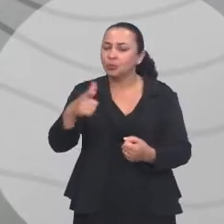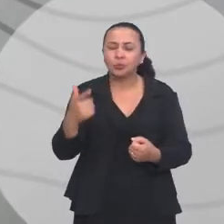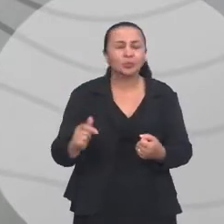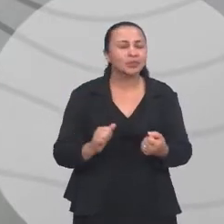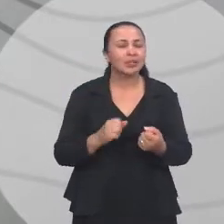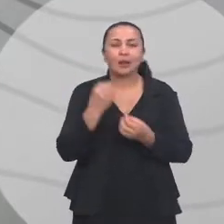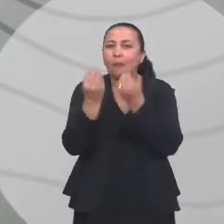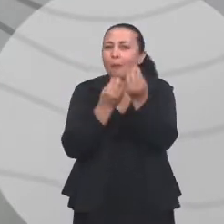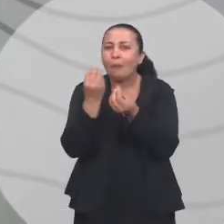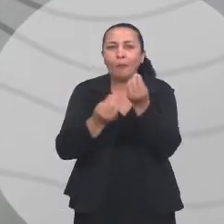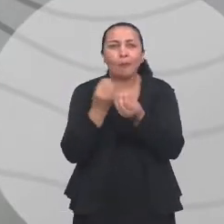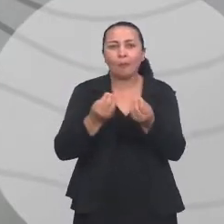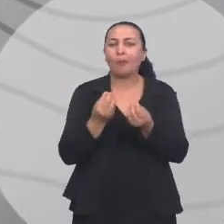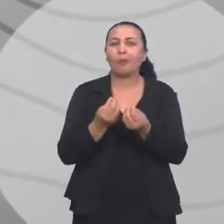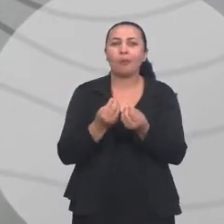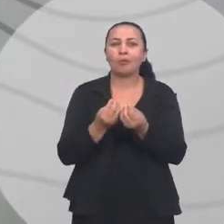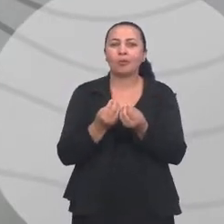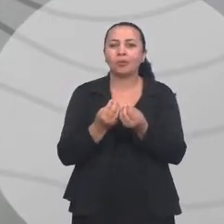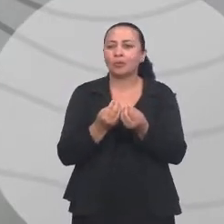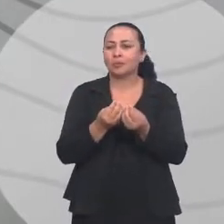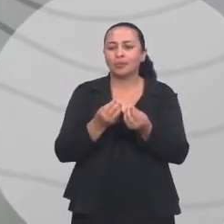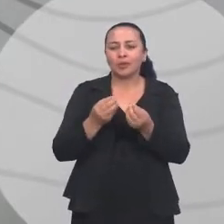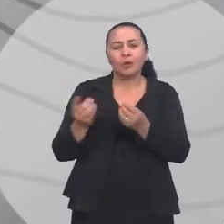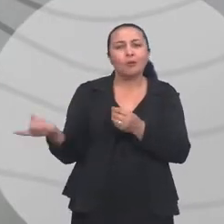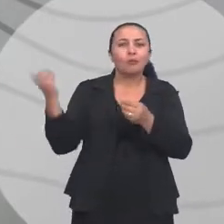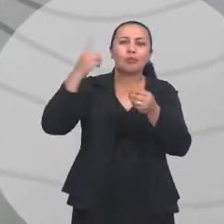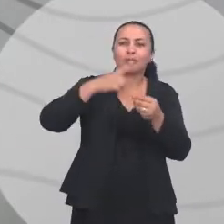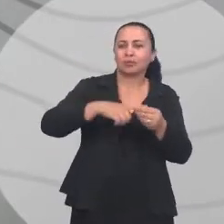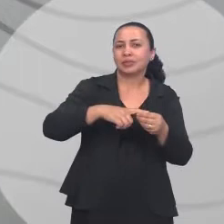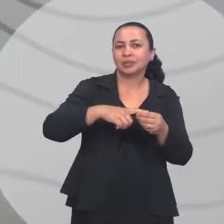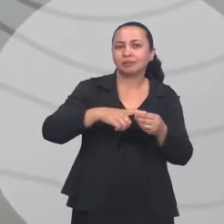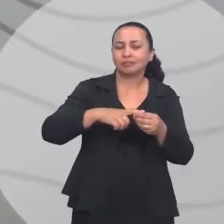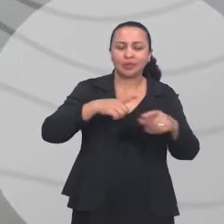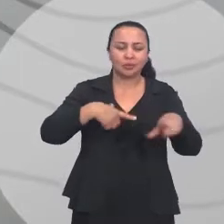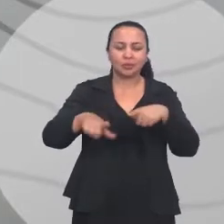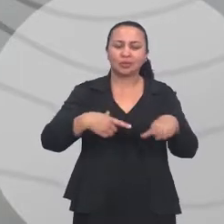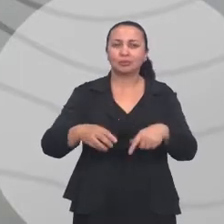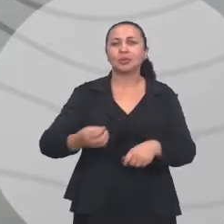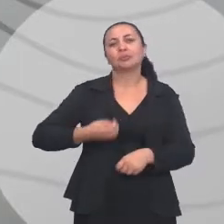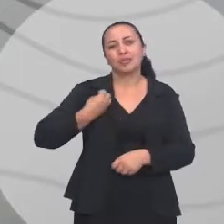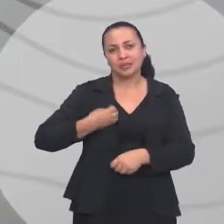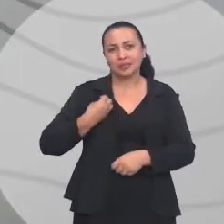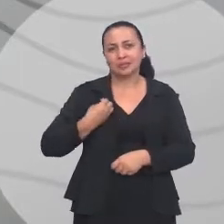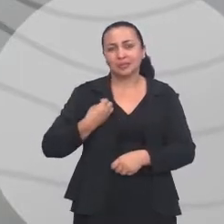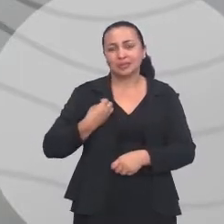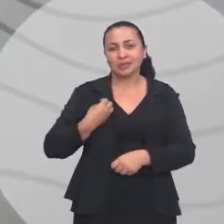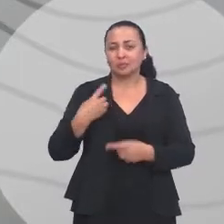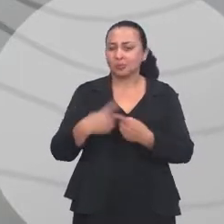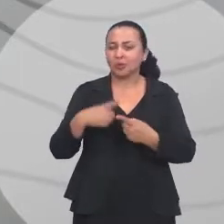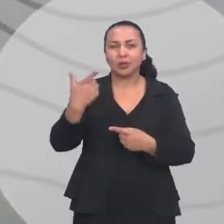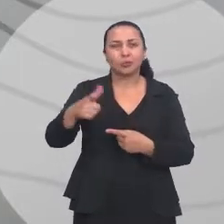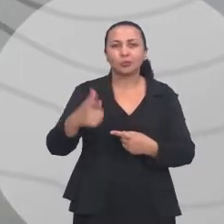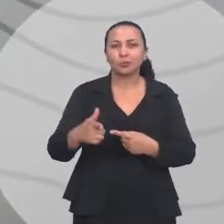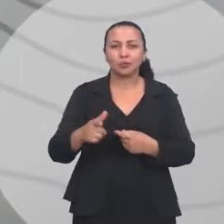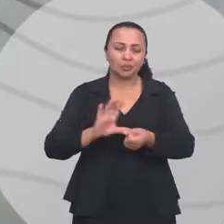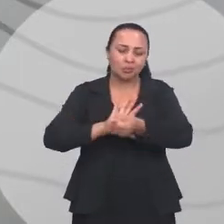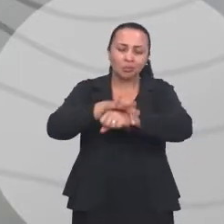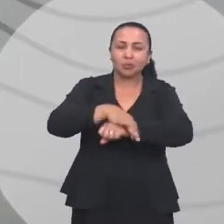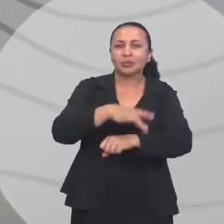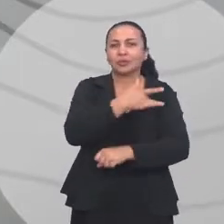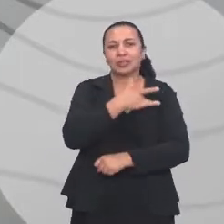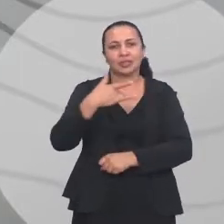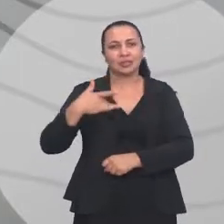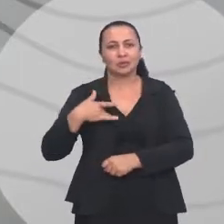existem nenhuma condição sanitária nenhuma condição é que preserve né a saúde de